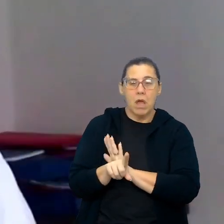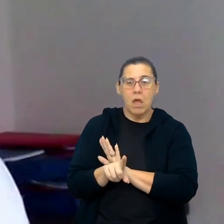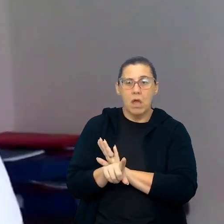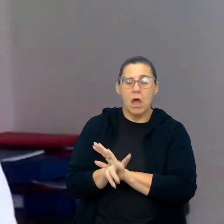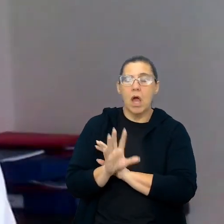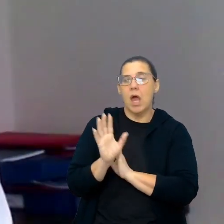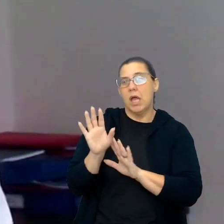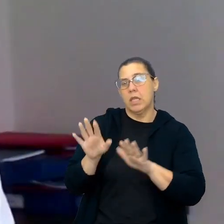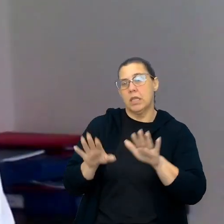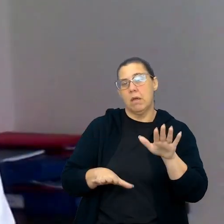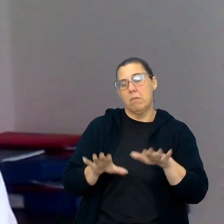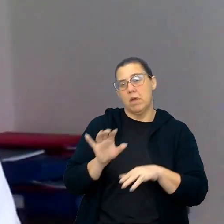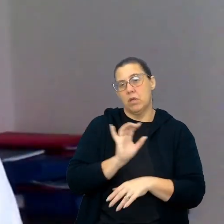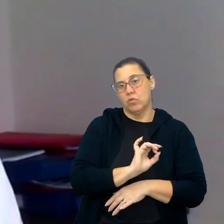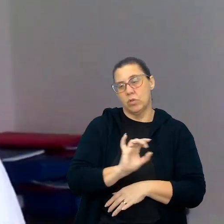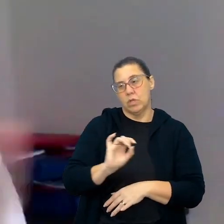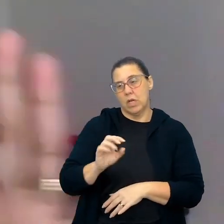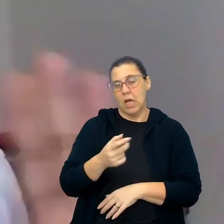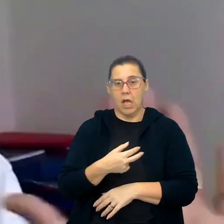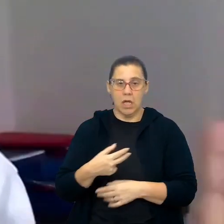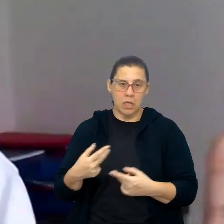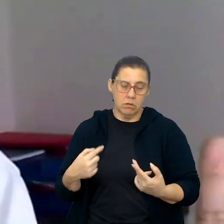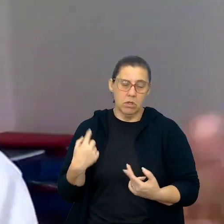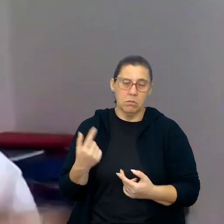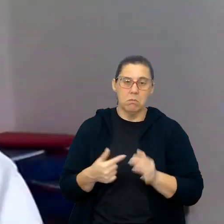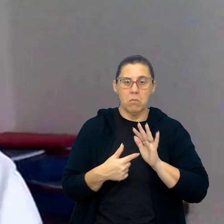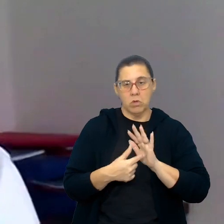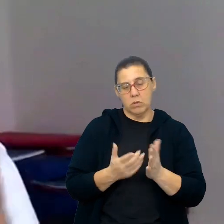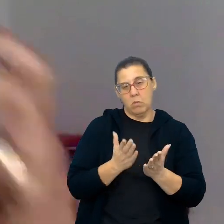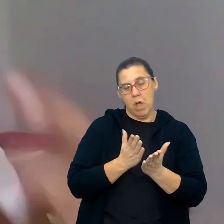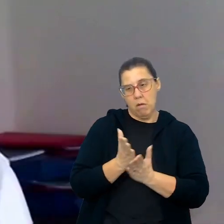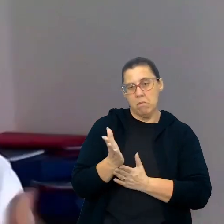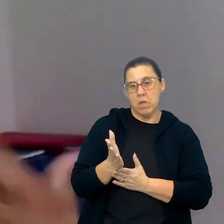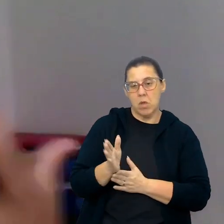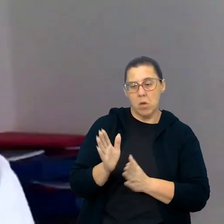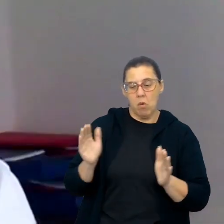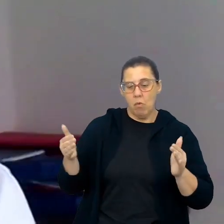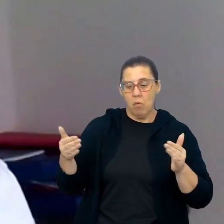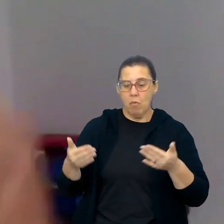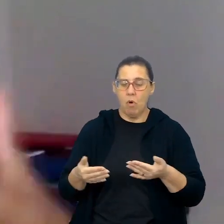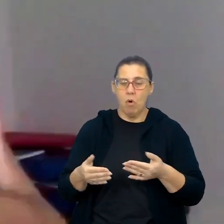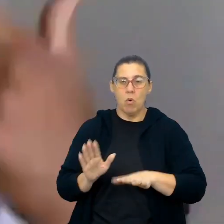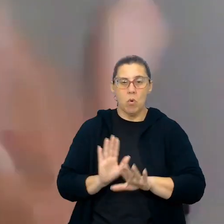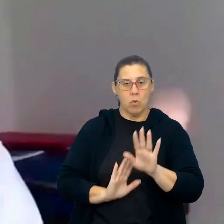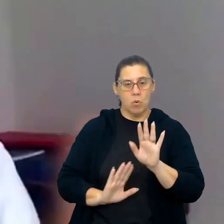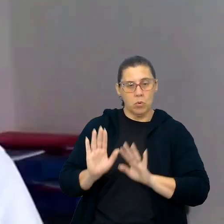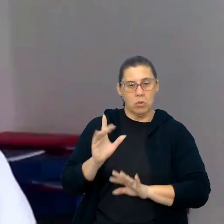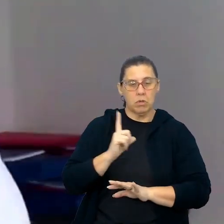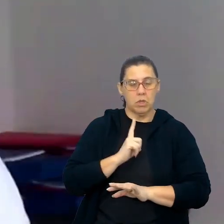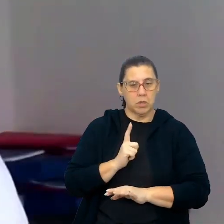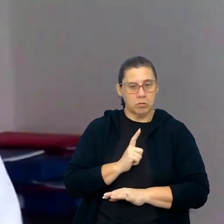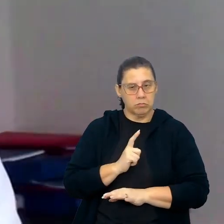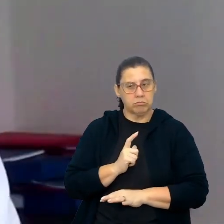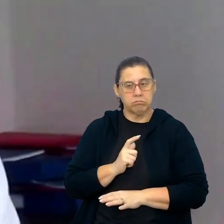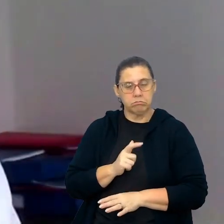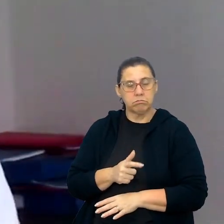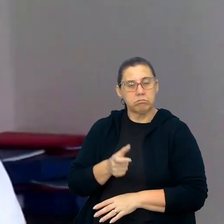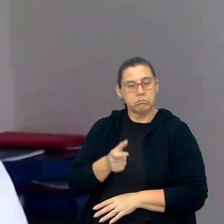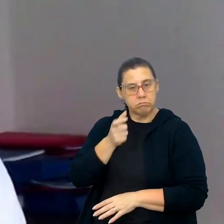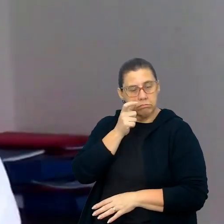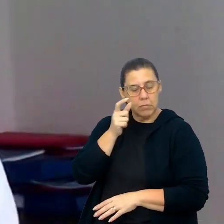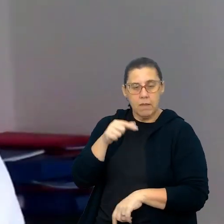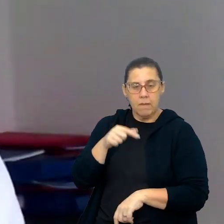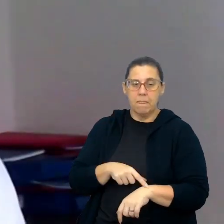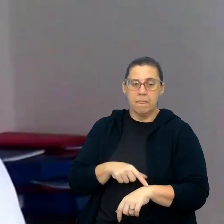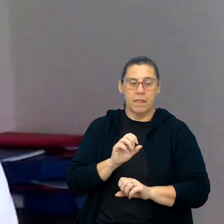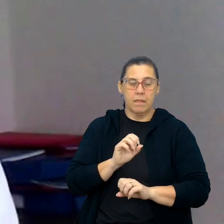cada realidade tá trazendo isso. Mas eu acho que é um caminho, Everaldo, olhar com esse cuidado e tendo essa intencionalidade na hora de